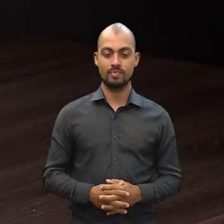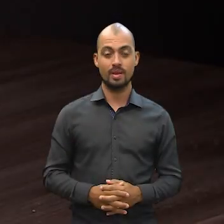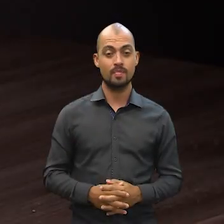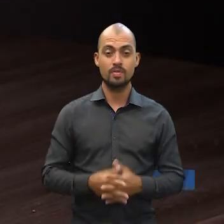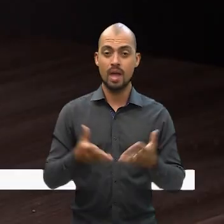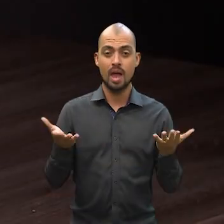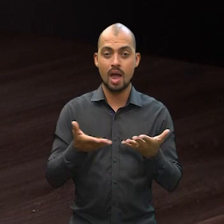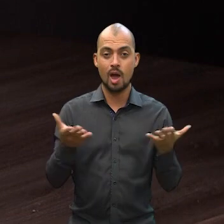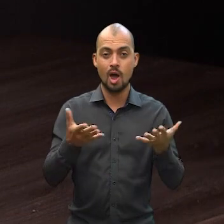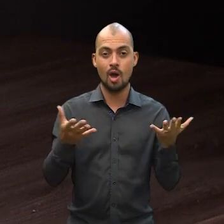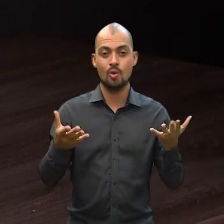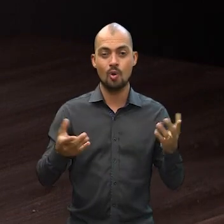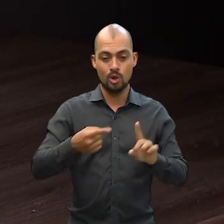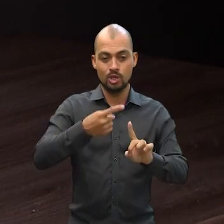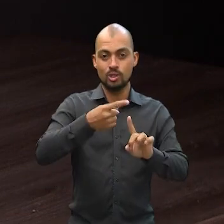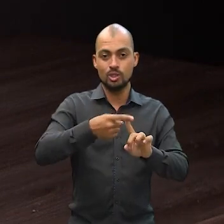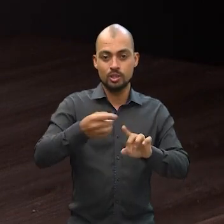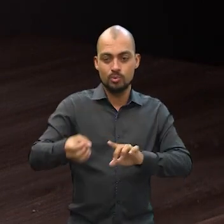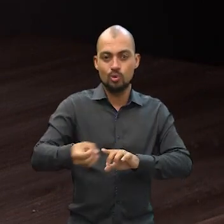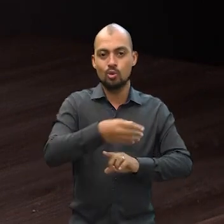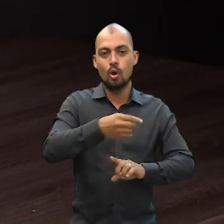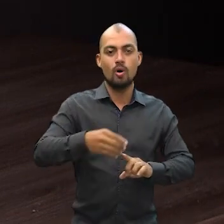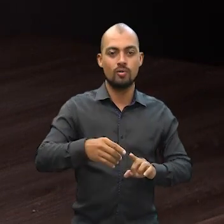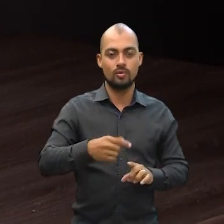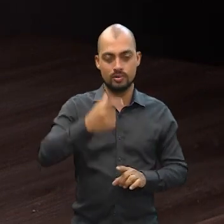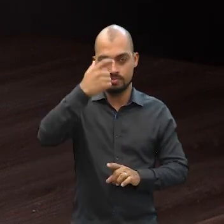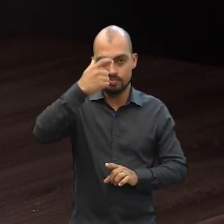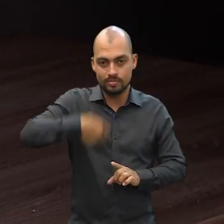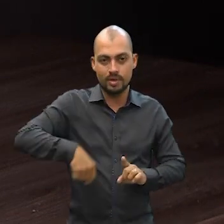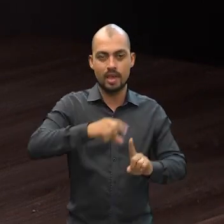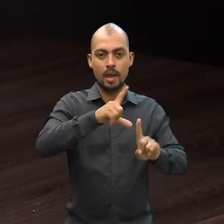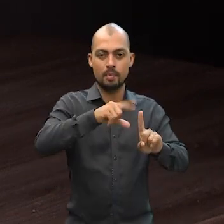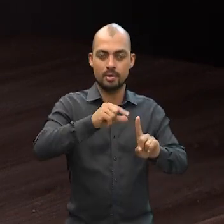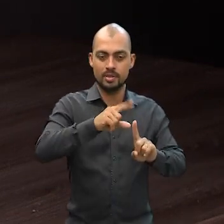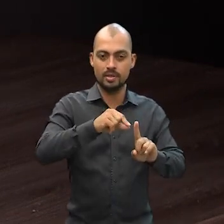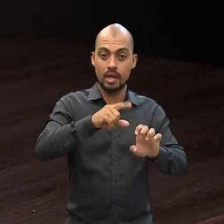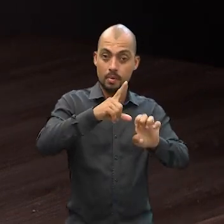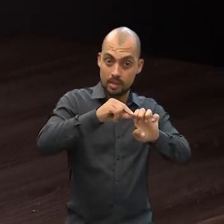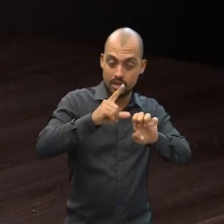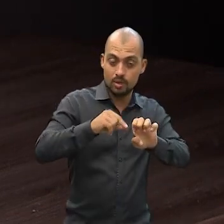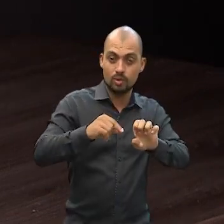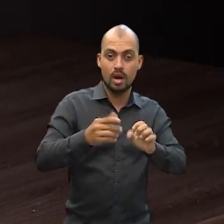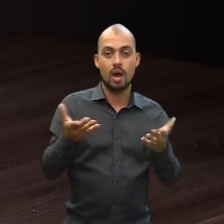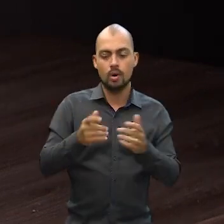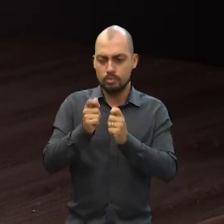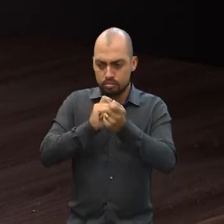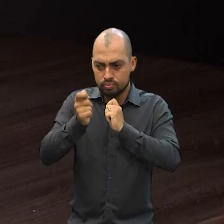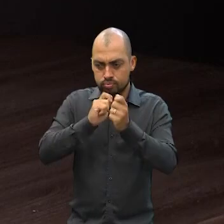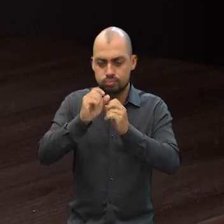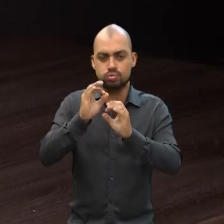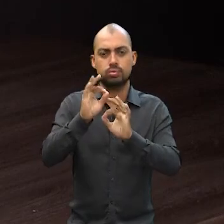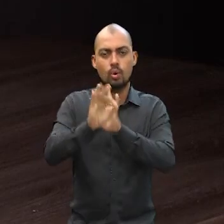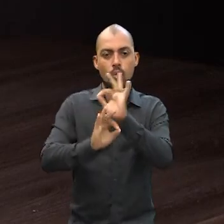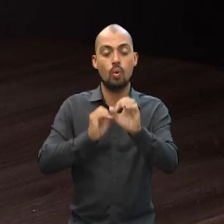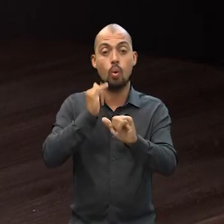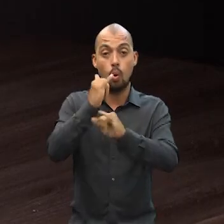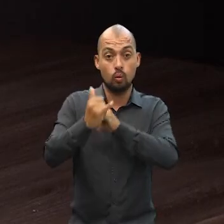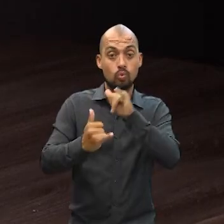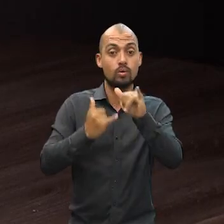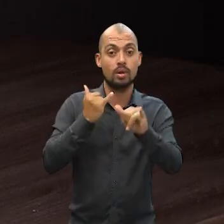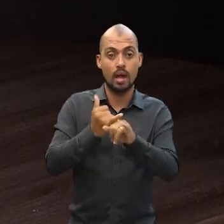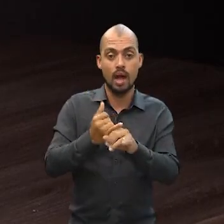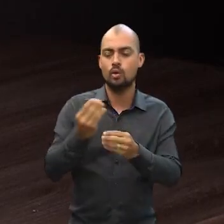neste novo formato do Ser Empreendedor, nós trazemos, através de entrevistas online, cases